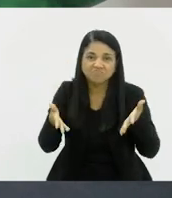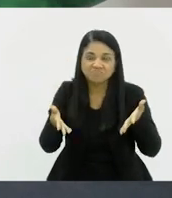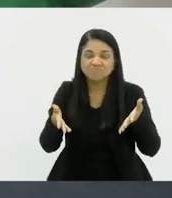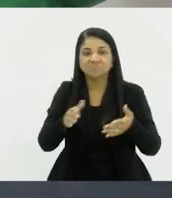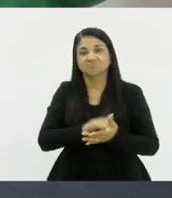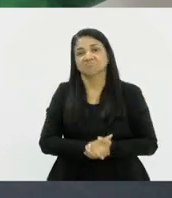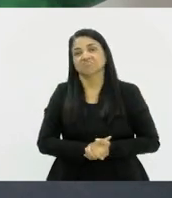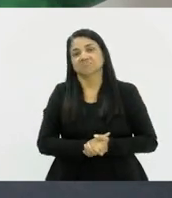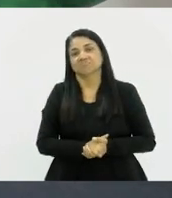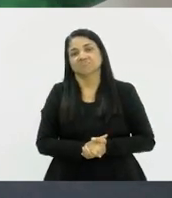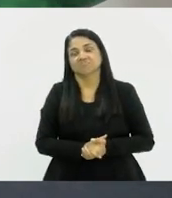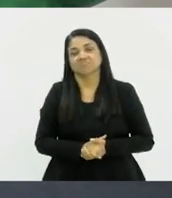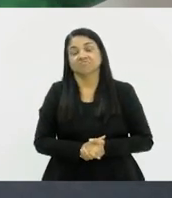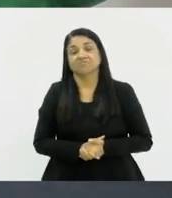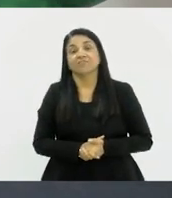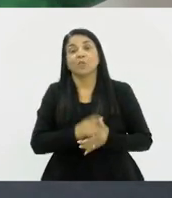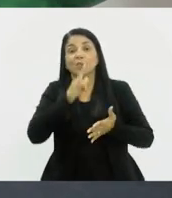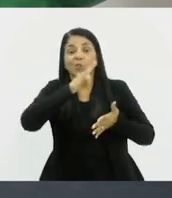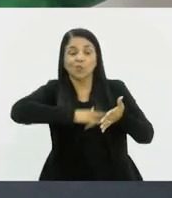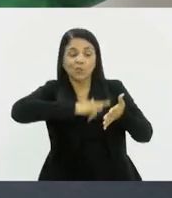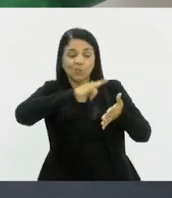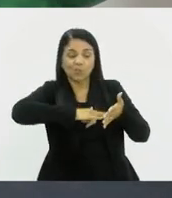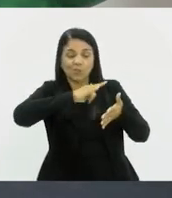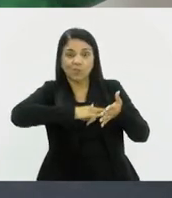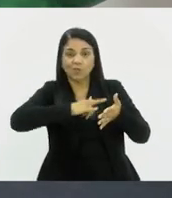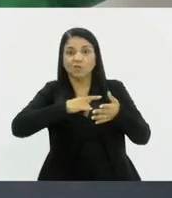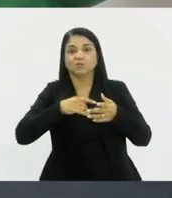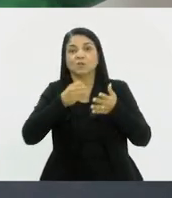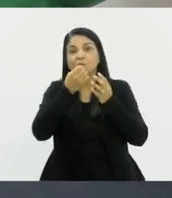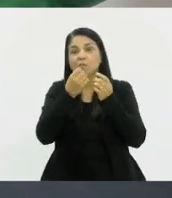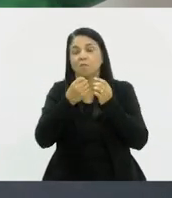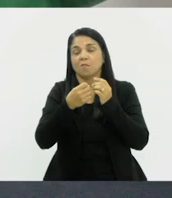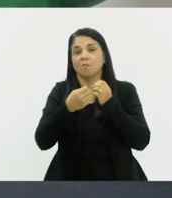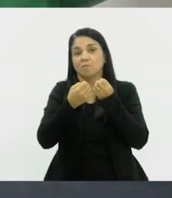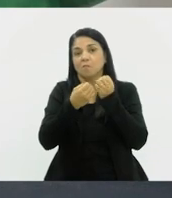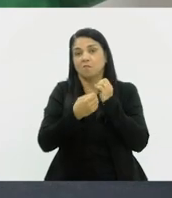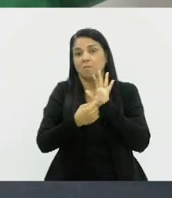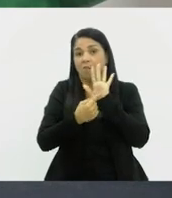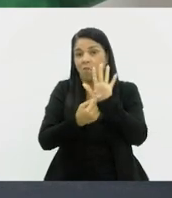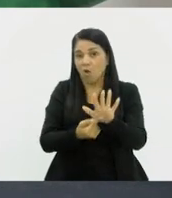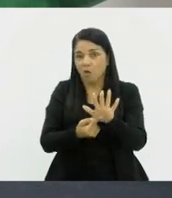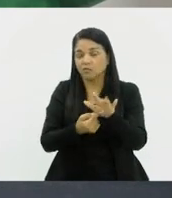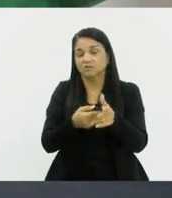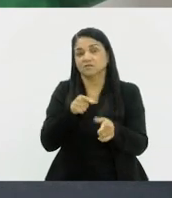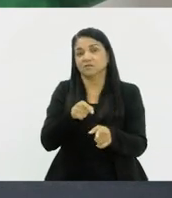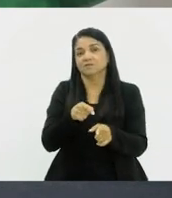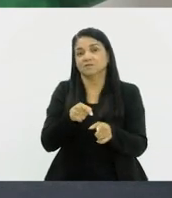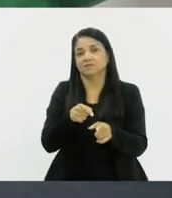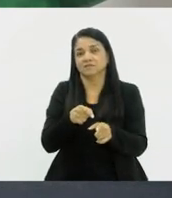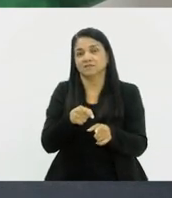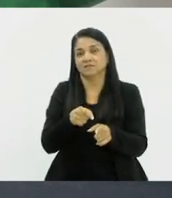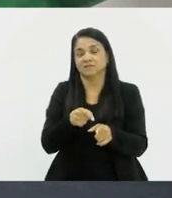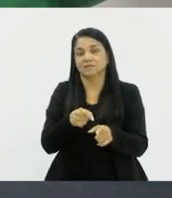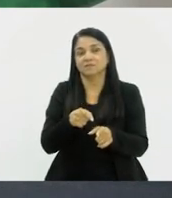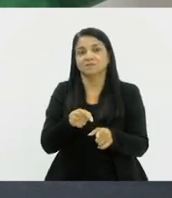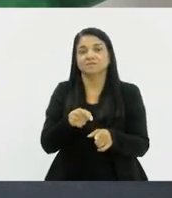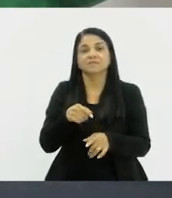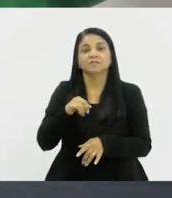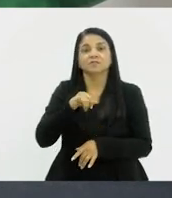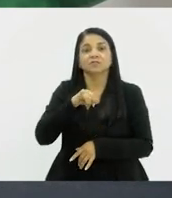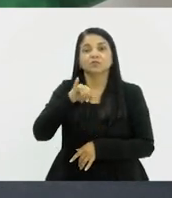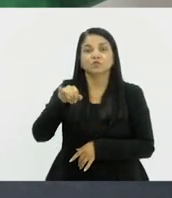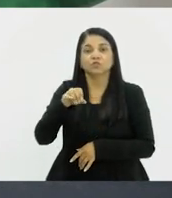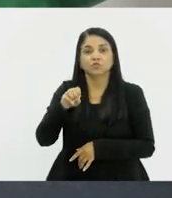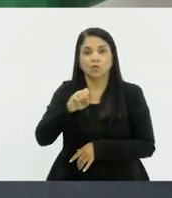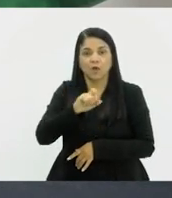né E esse documento ele vem dizendo que o Joel ele esse documento de inteligência ele pegou os